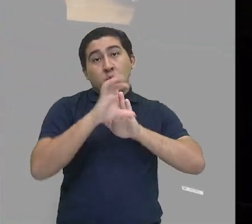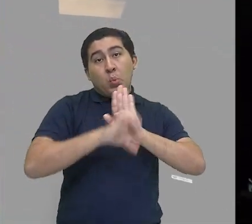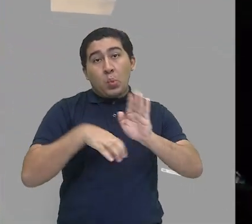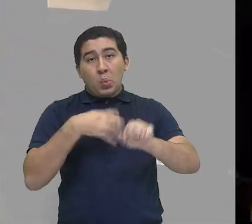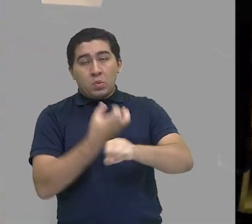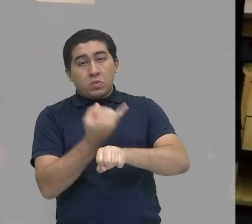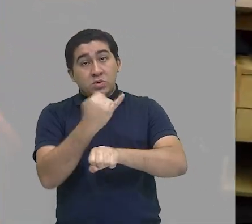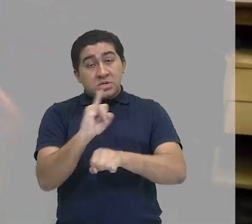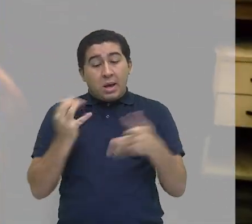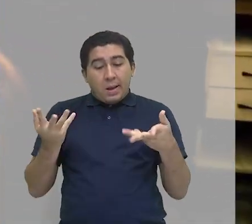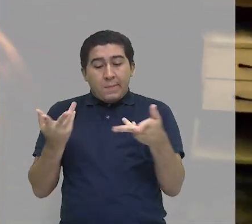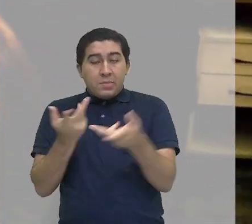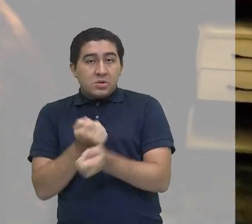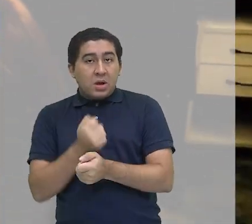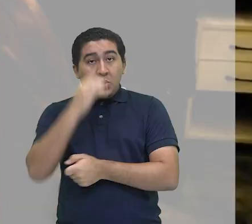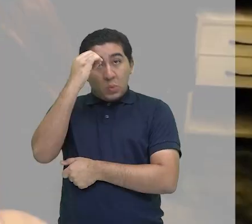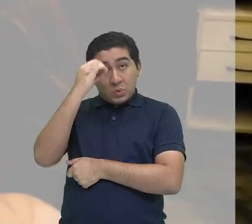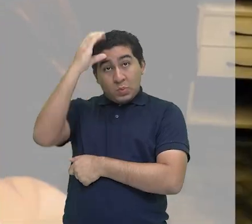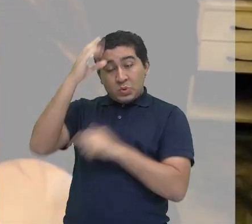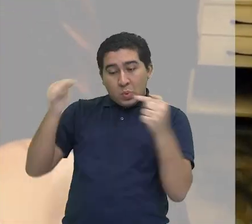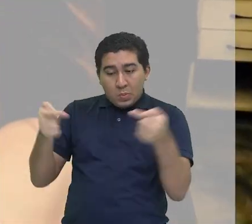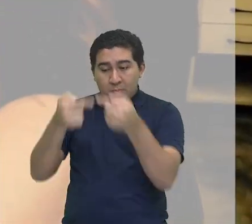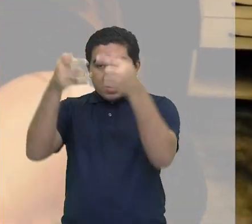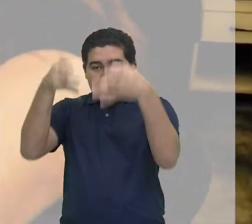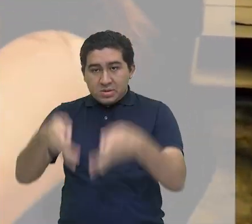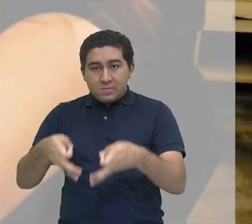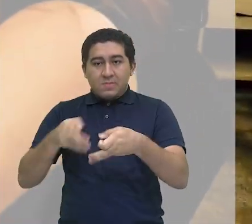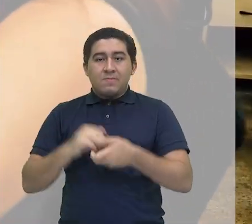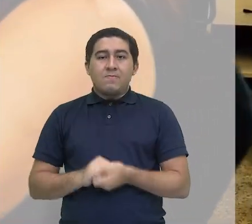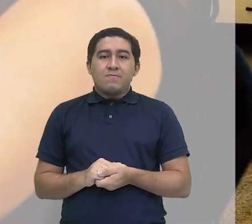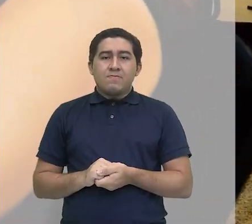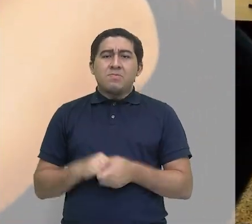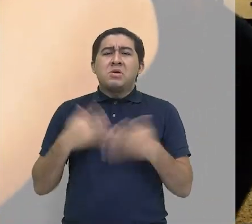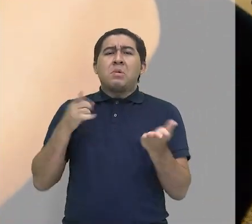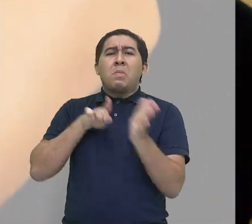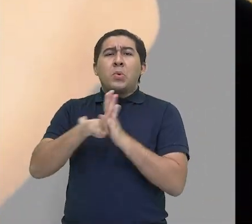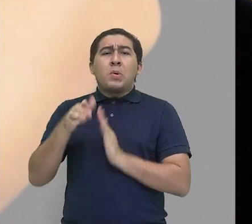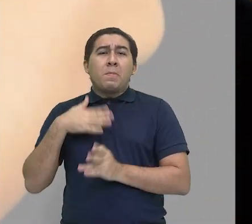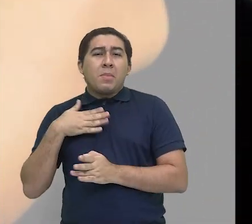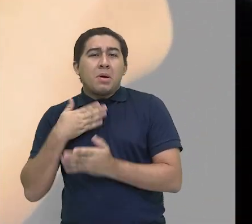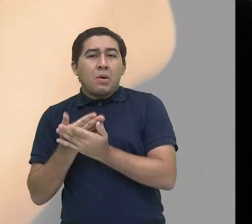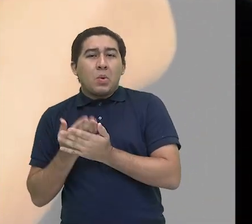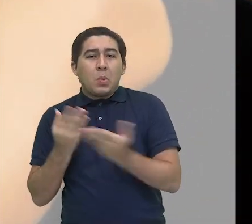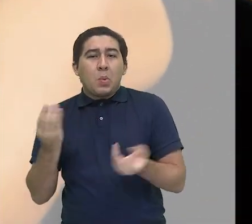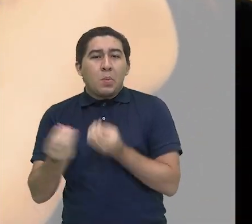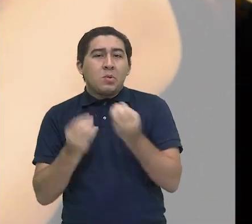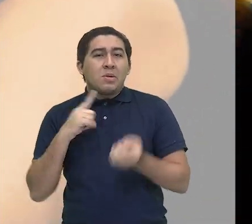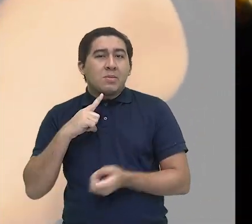do objeto de conhecimento estão adequadas. E aí, Cláudia, como é que está o nosso plano?